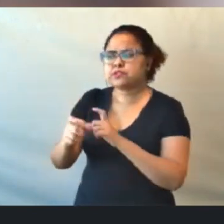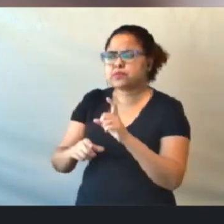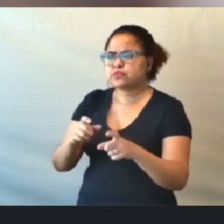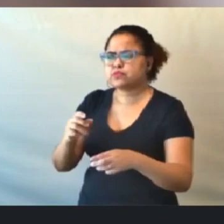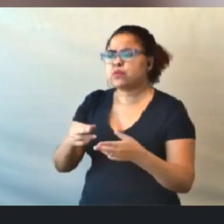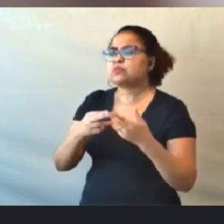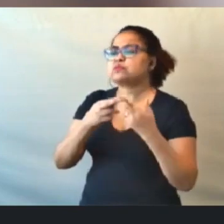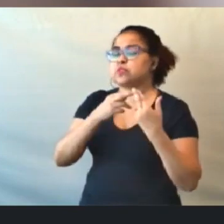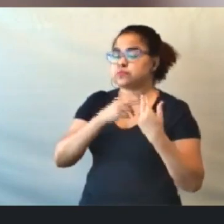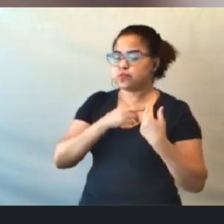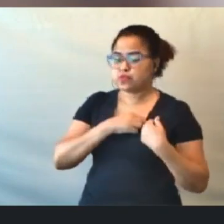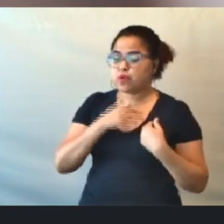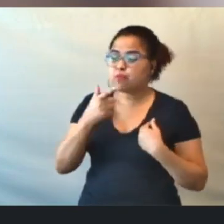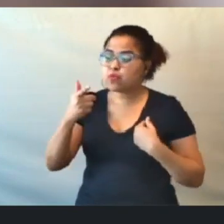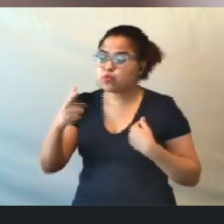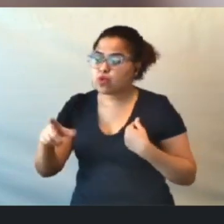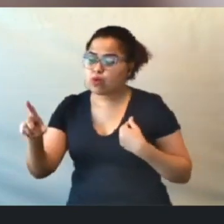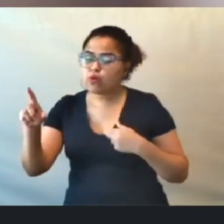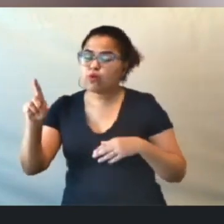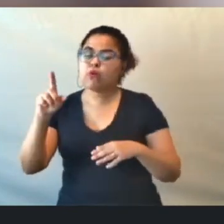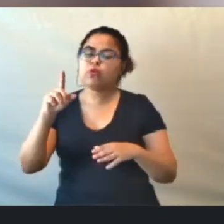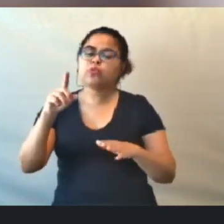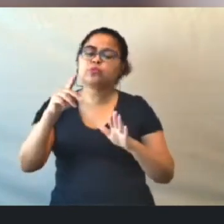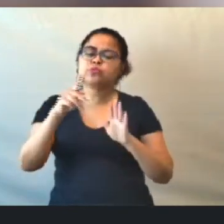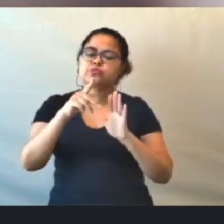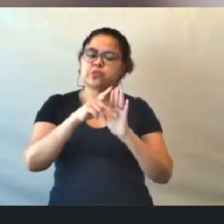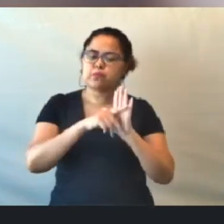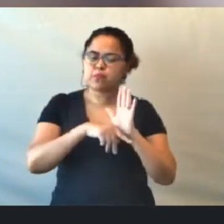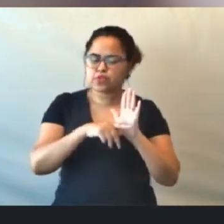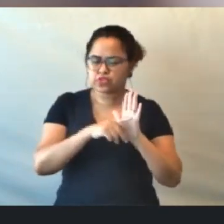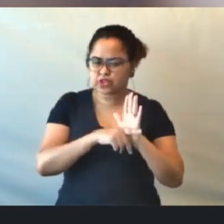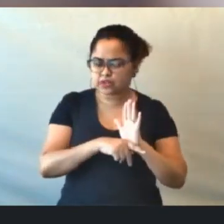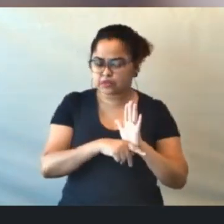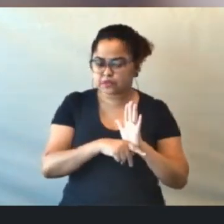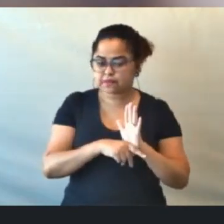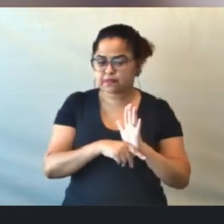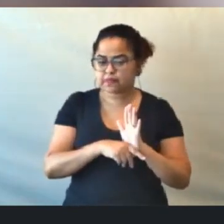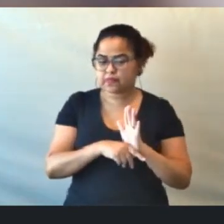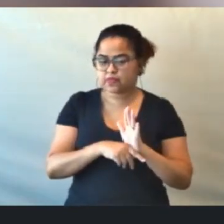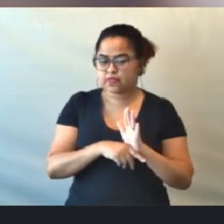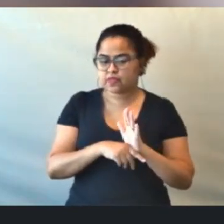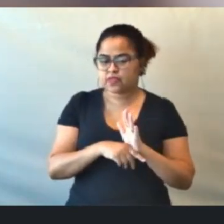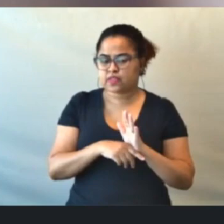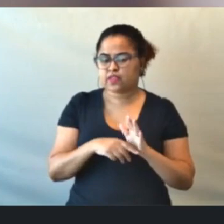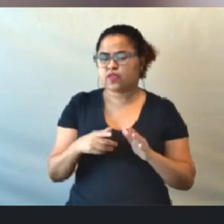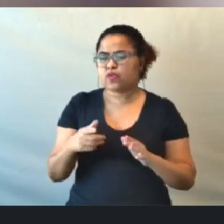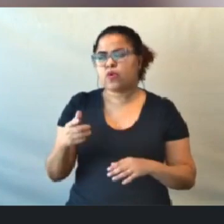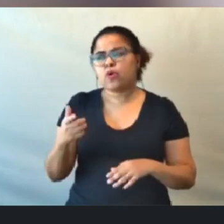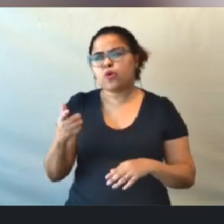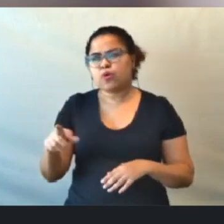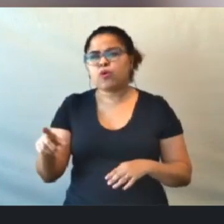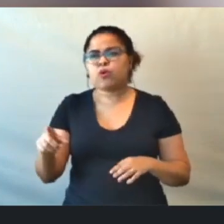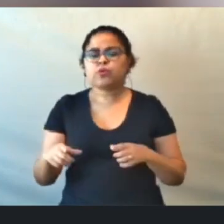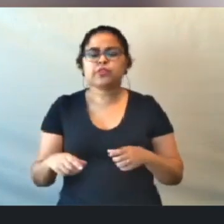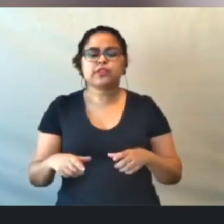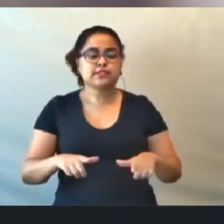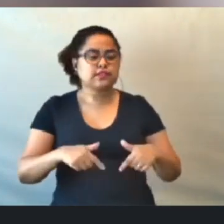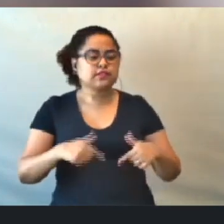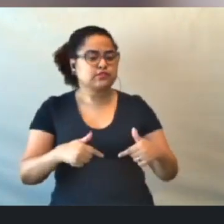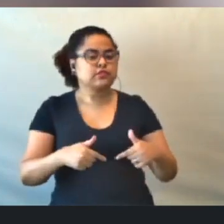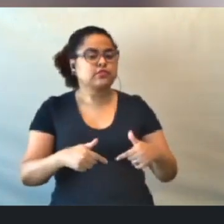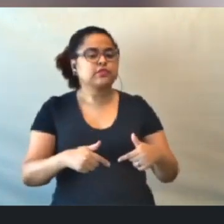projetos, e eu acho que, sim, outras ações estão sendo tomadas com relação à Lagoa da Pampulha, né?